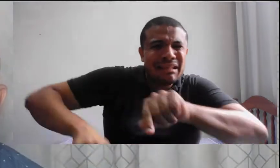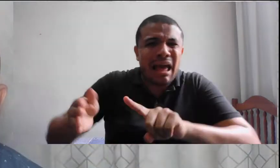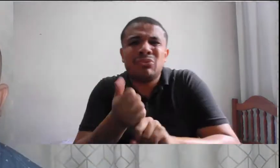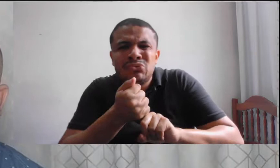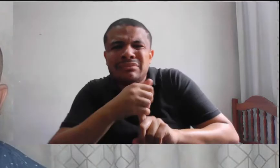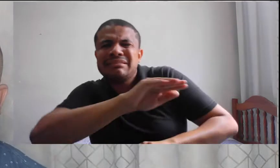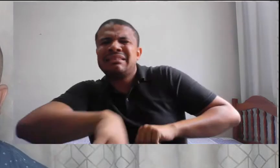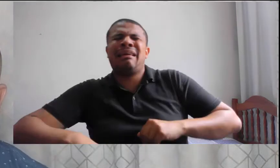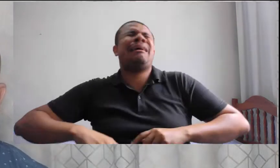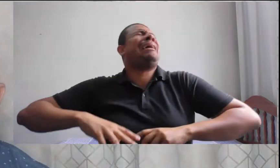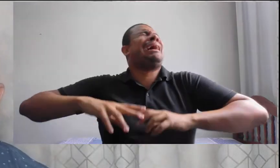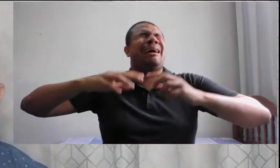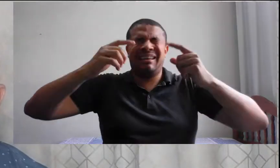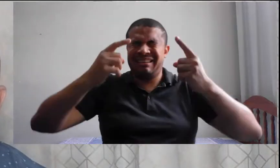inferno.